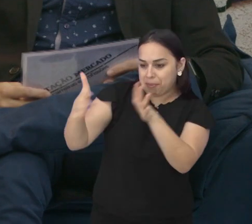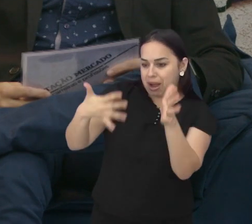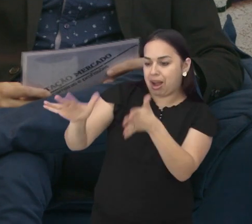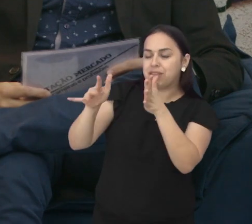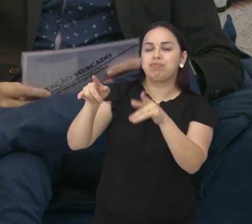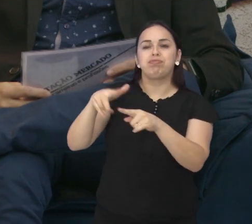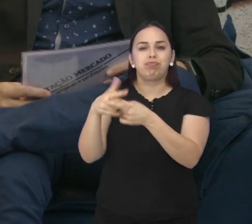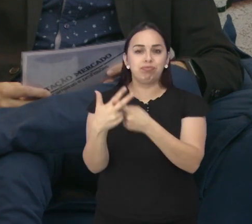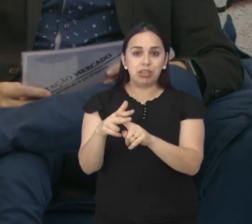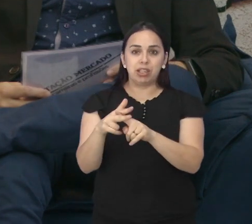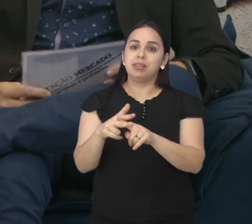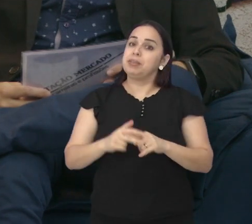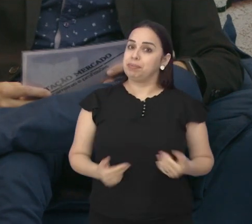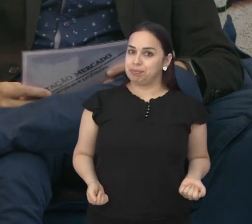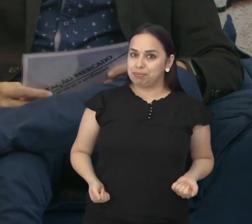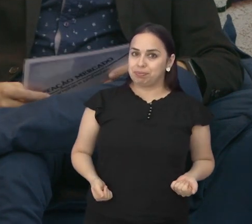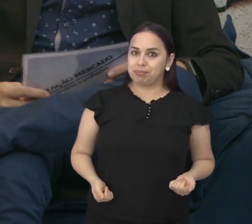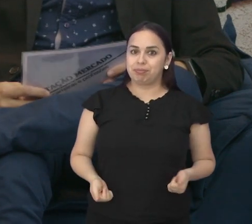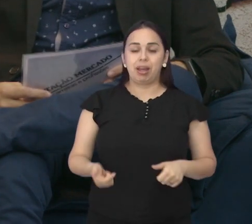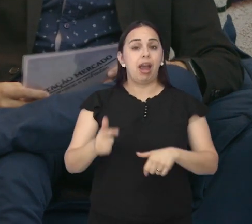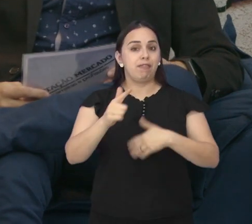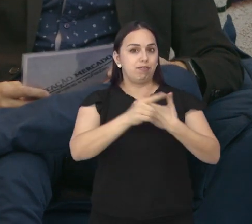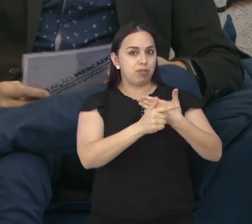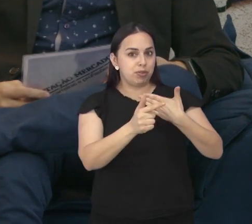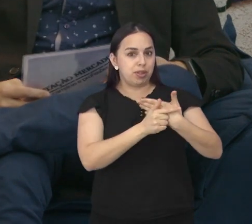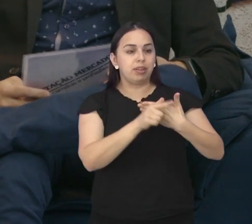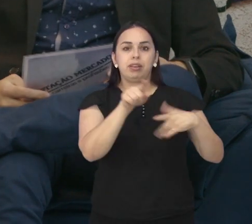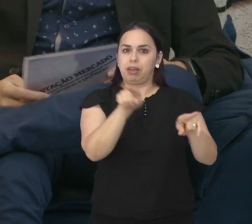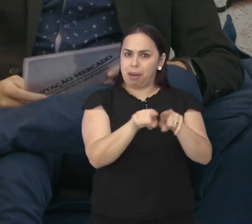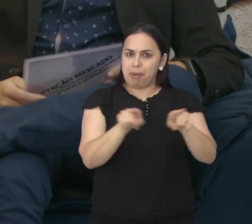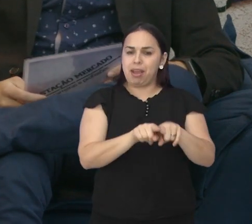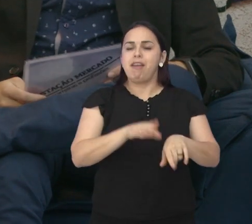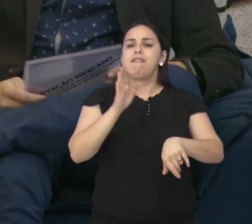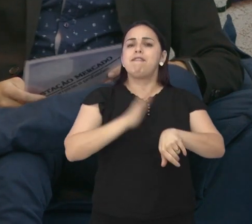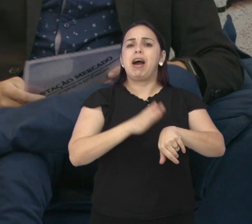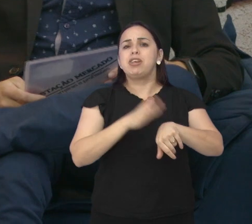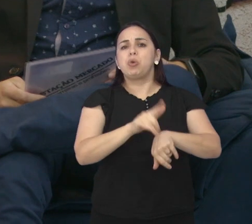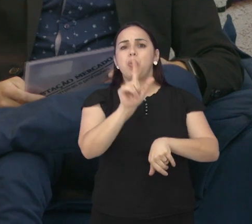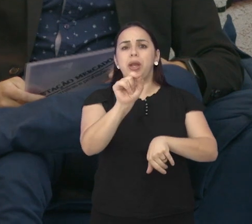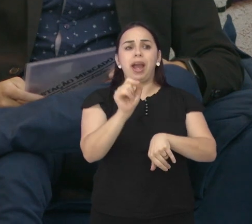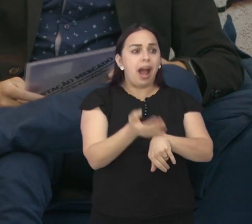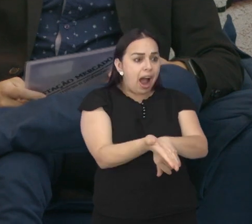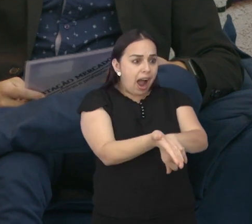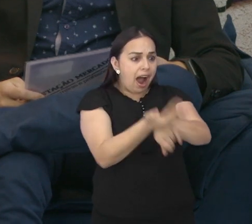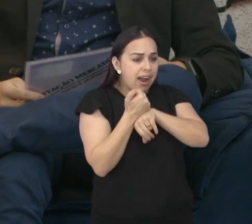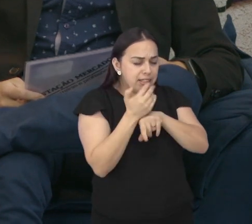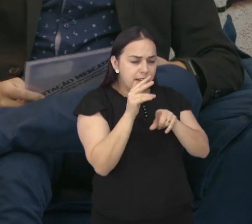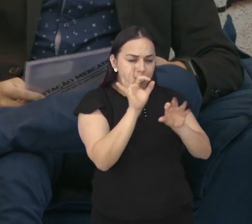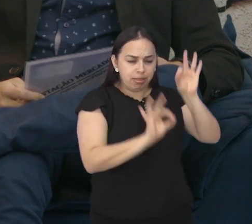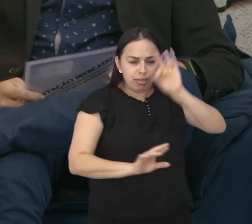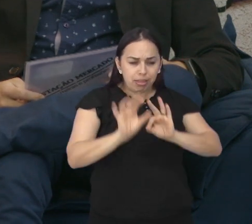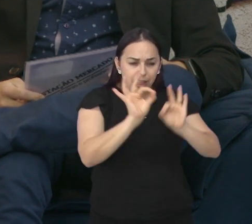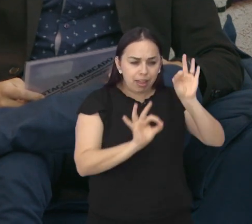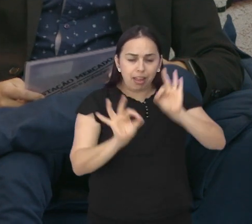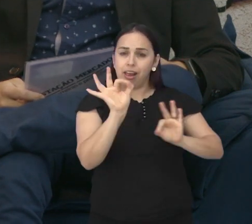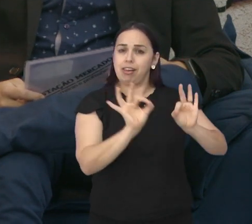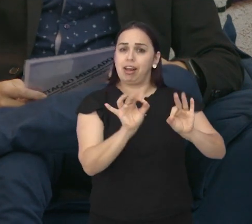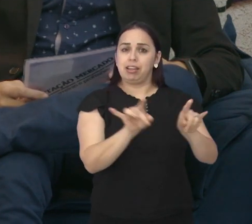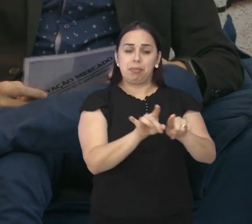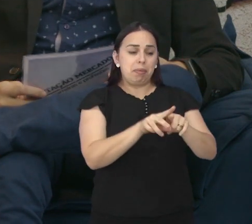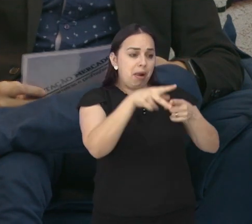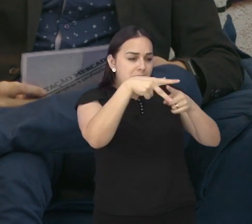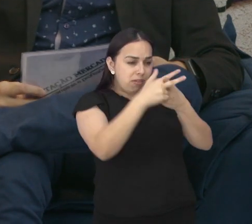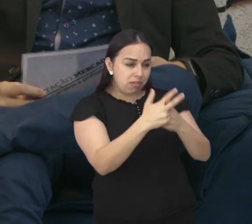como automóveis e outros veículos. Função de quem também realiza manutenção preventiva periódica